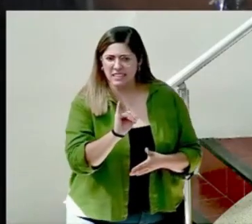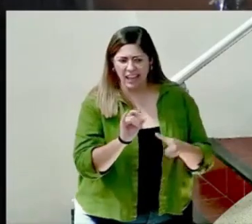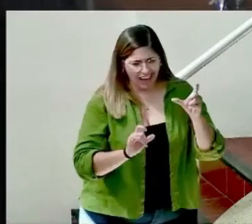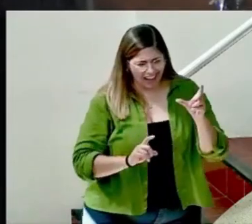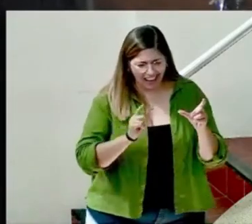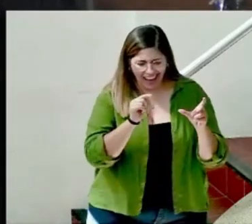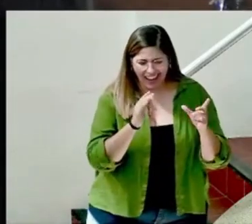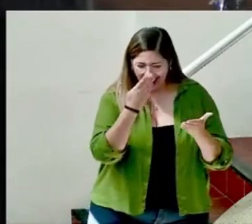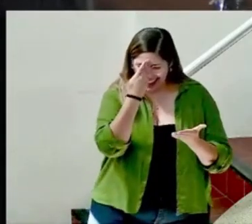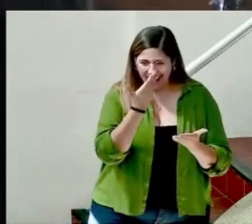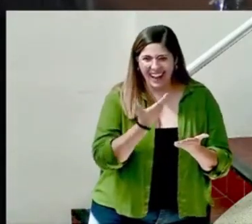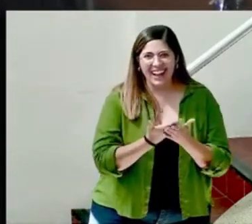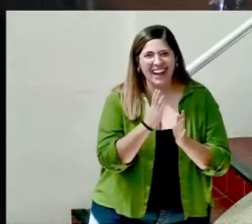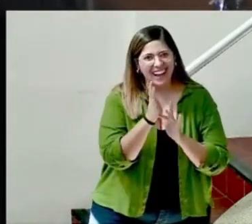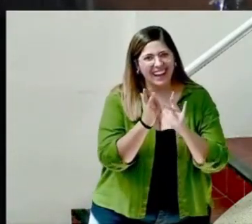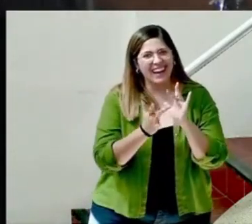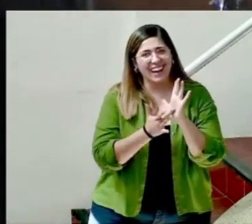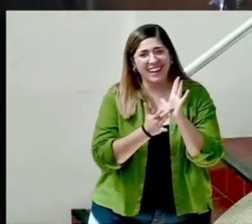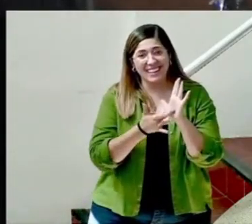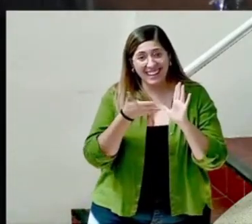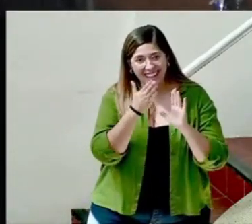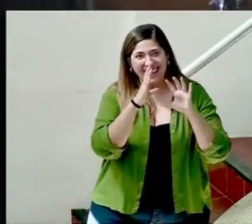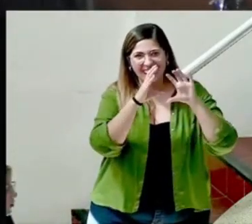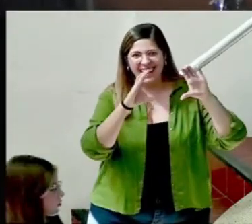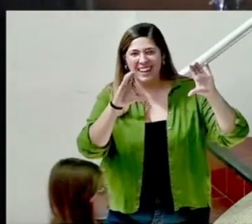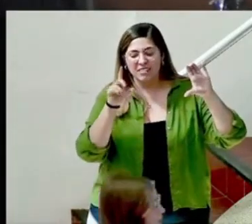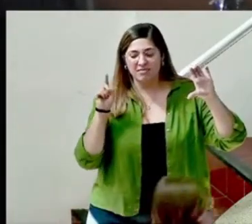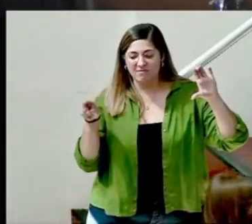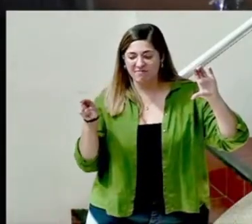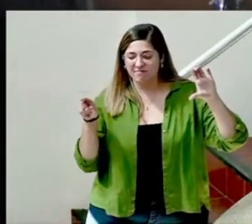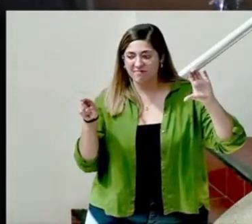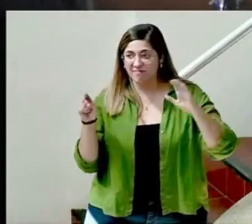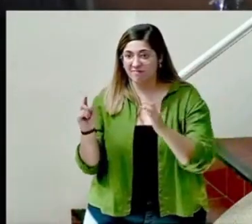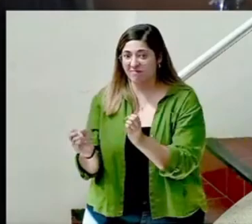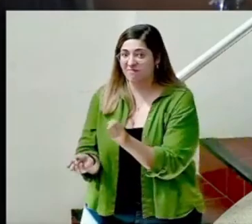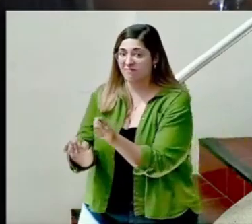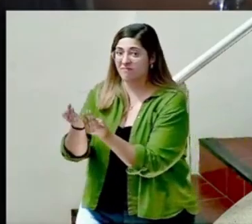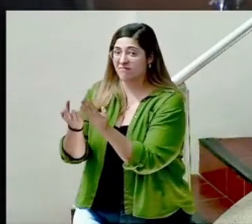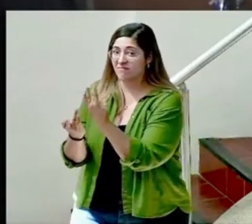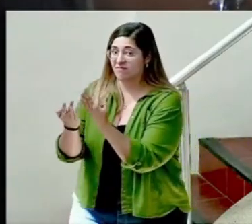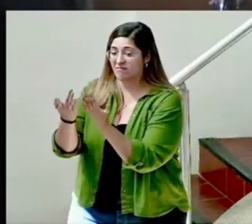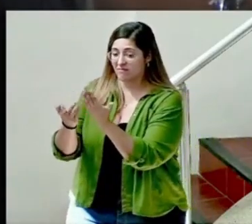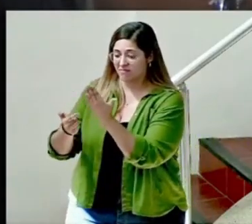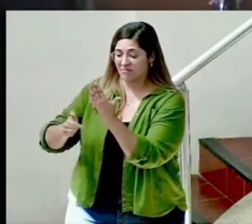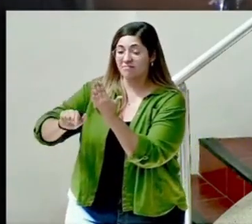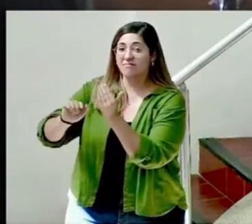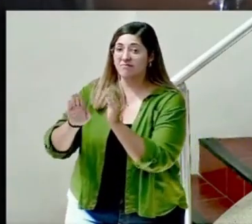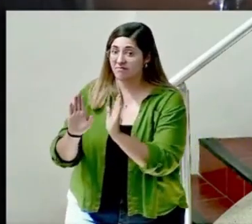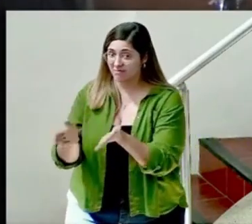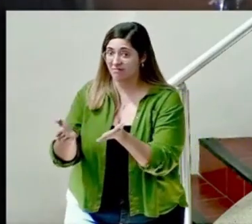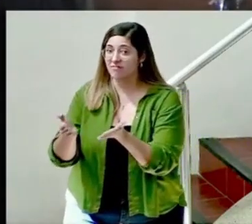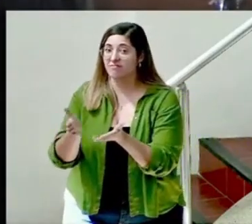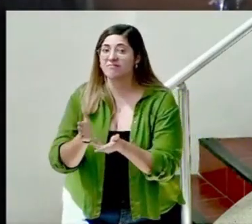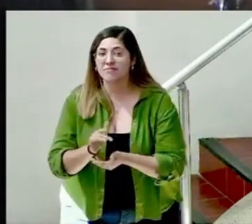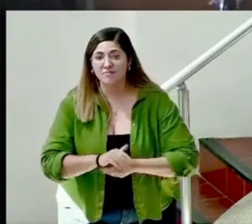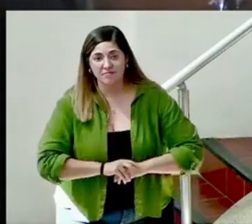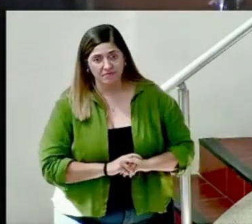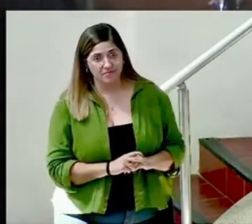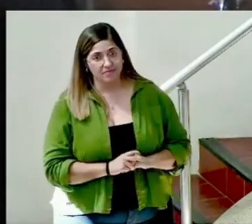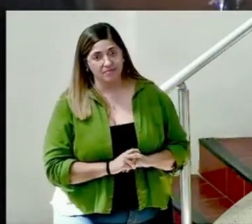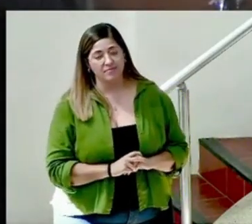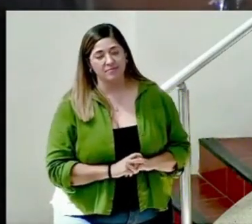padecerão por toda a eternidade no inferno, no lago de fogo, como diz a Escritura Sagrada.